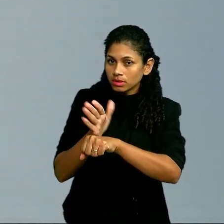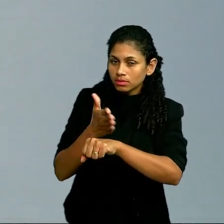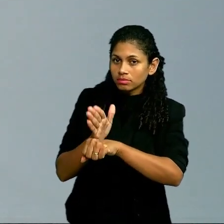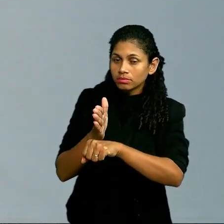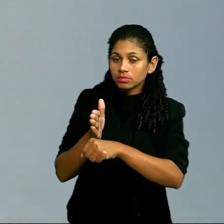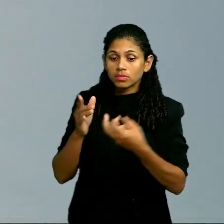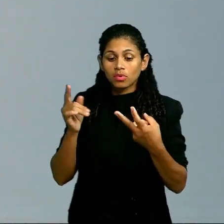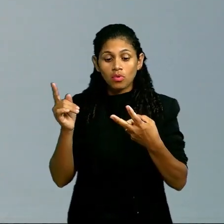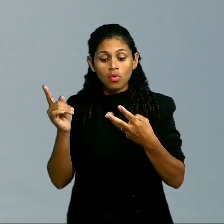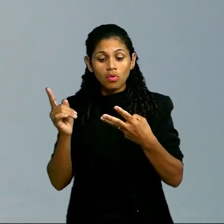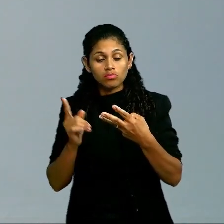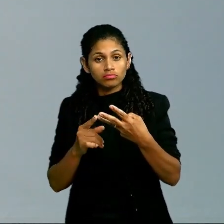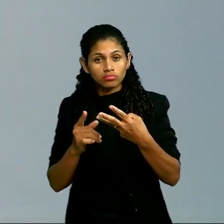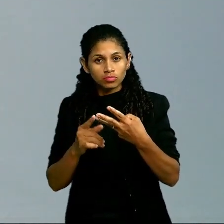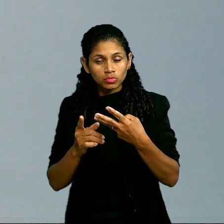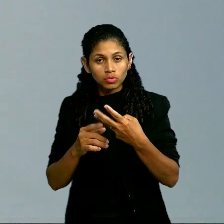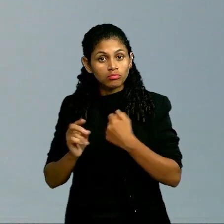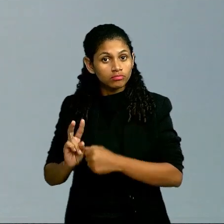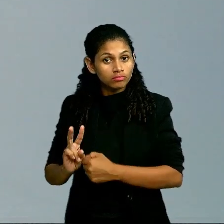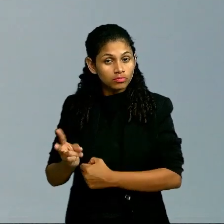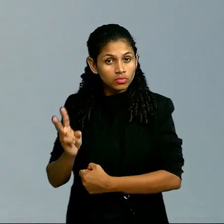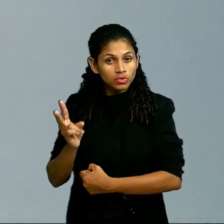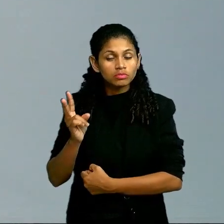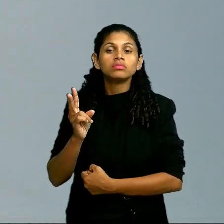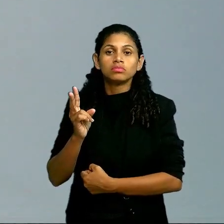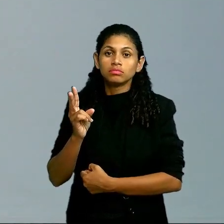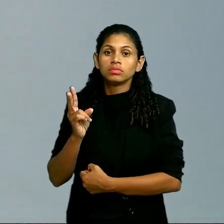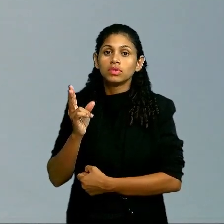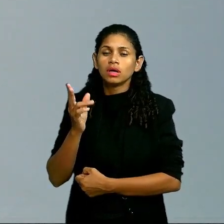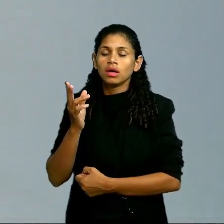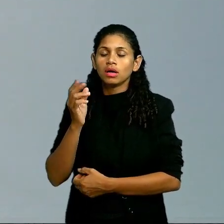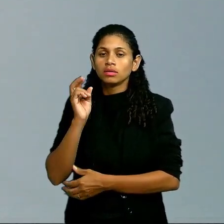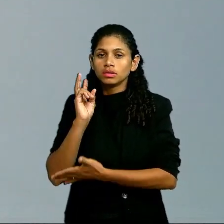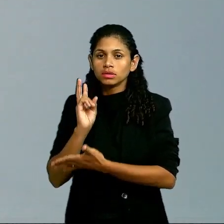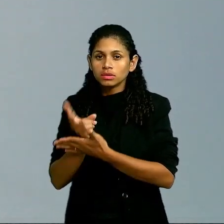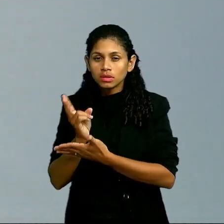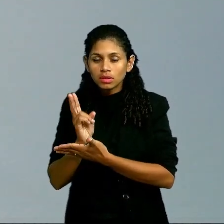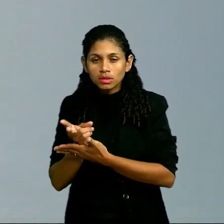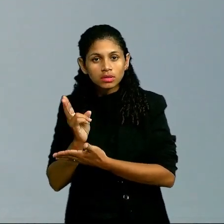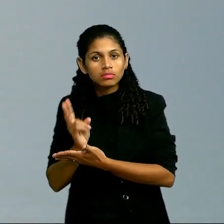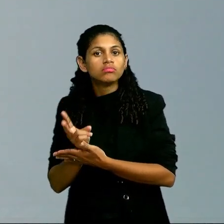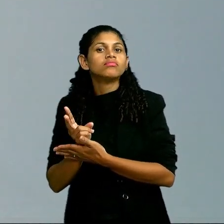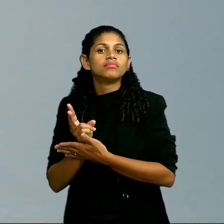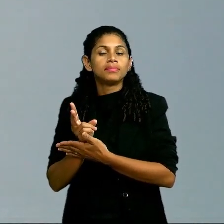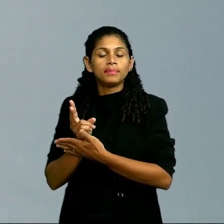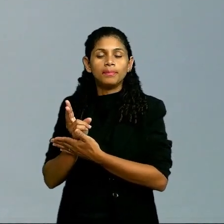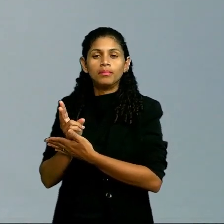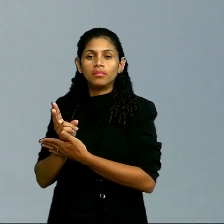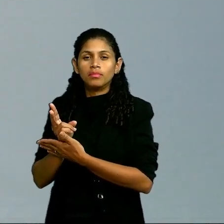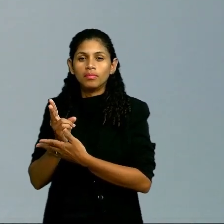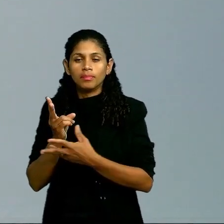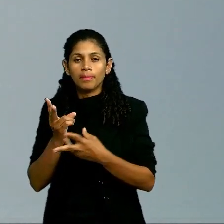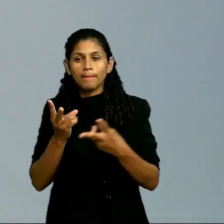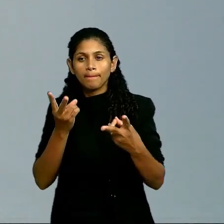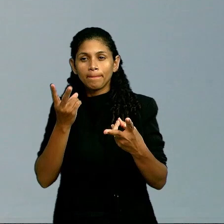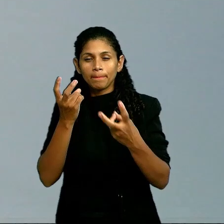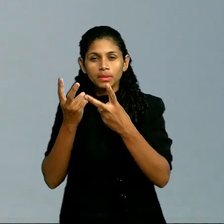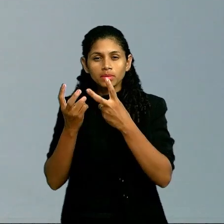resoluções. Mas vamos sempre dar uma olhada ali, tá? Nas propriedades, que é para a gente sempre estar